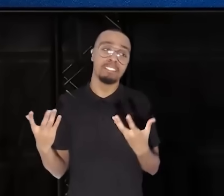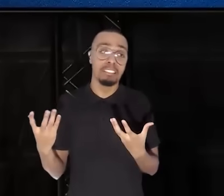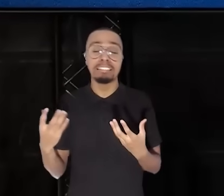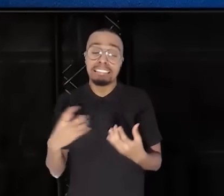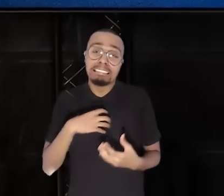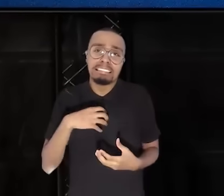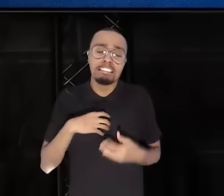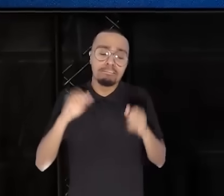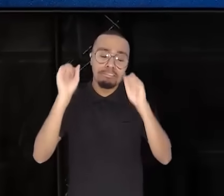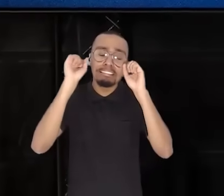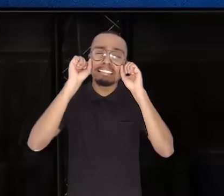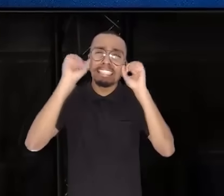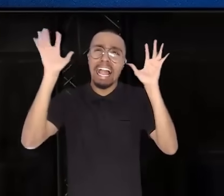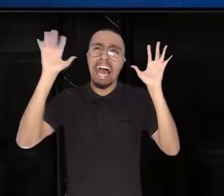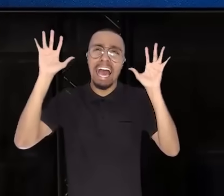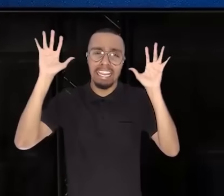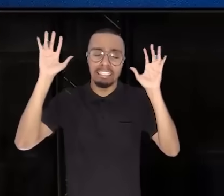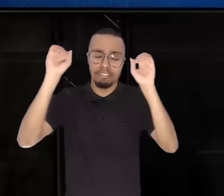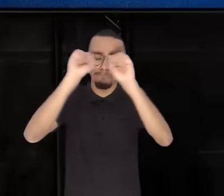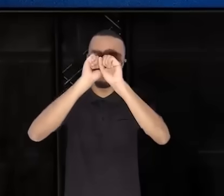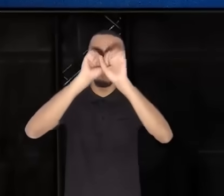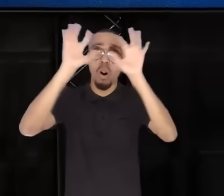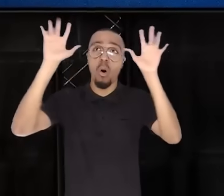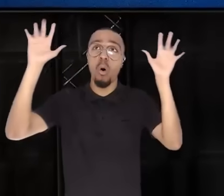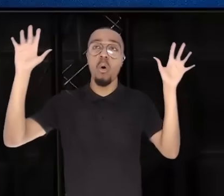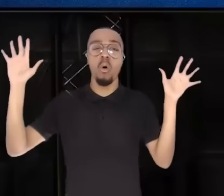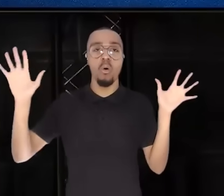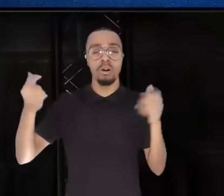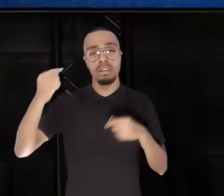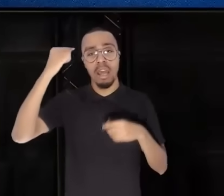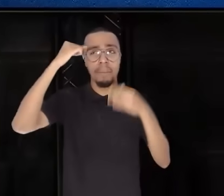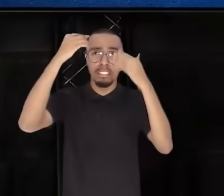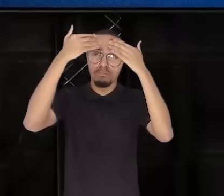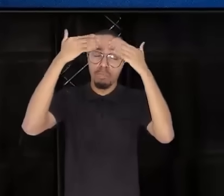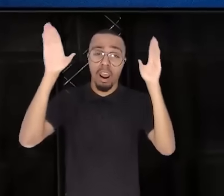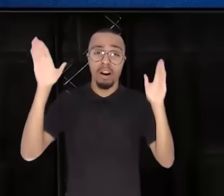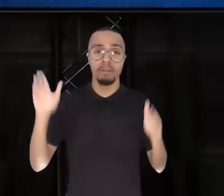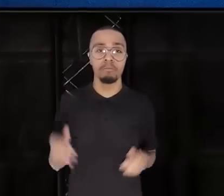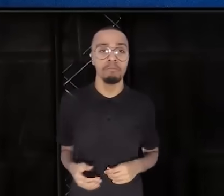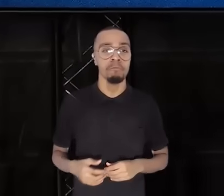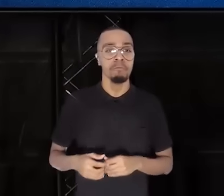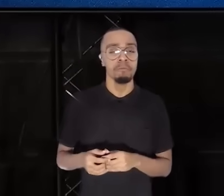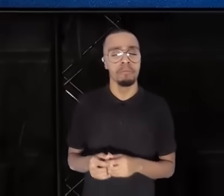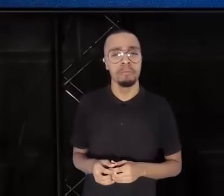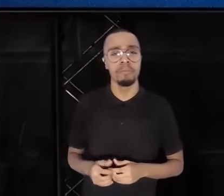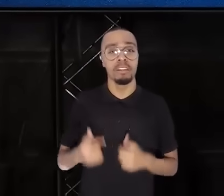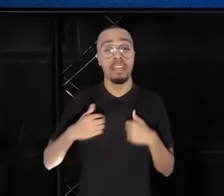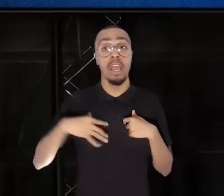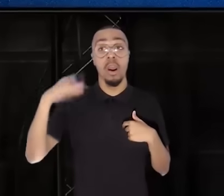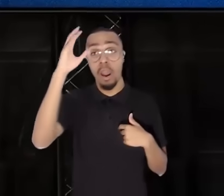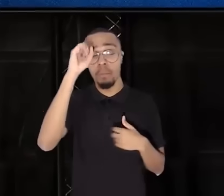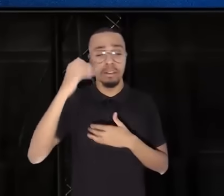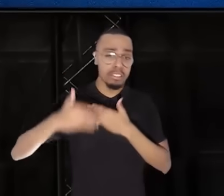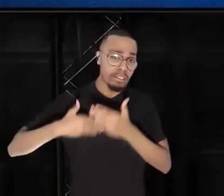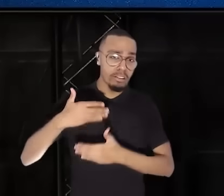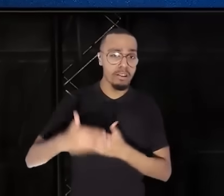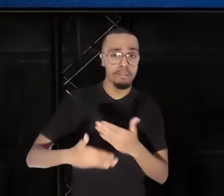mente. Eu aprendi uma coisa já há alguns anos, que você ganha com a cabeça e você perde com a cabeça.